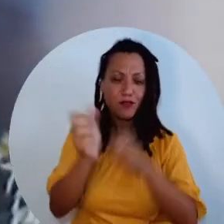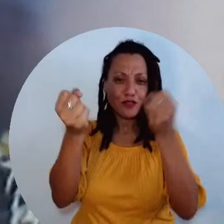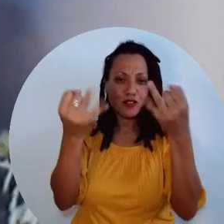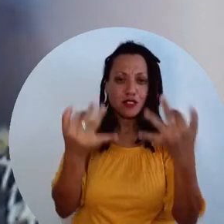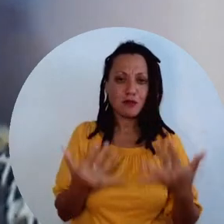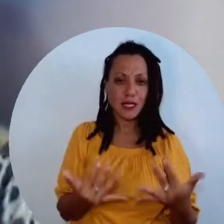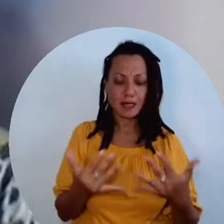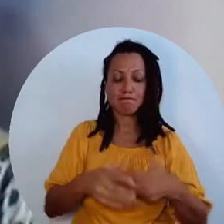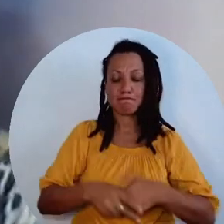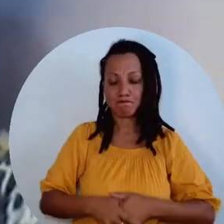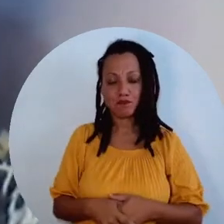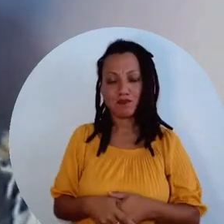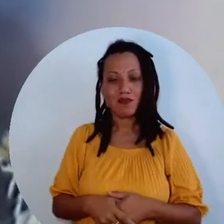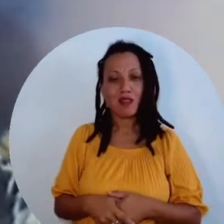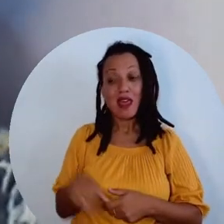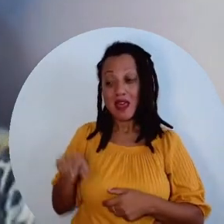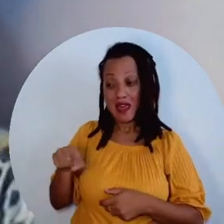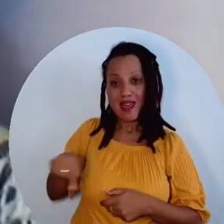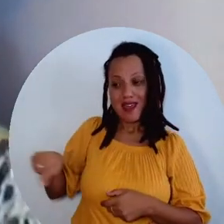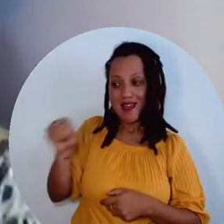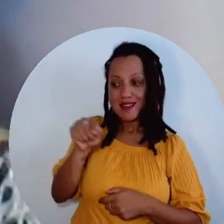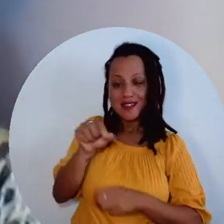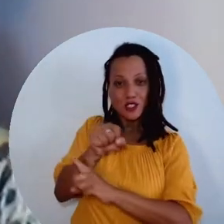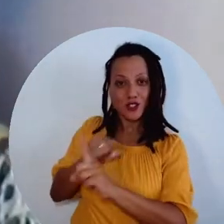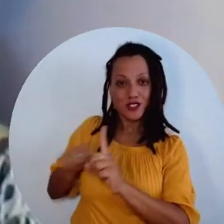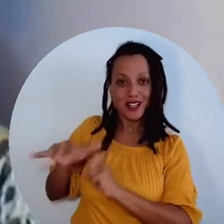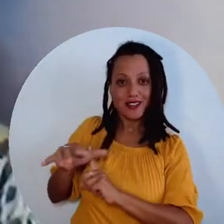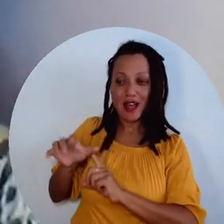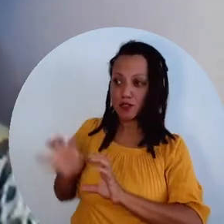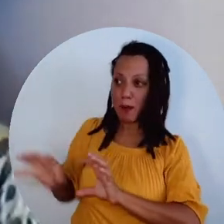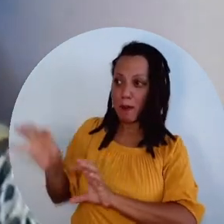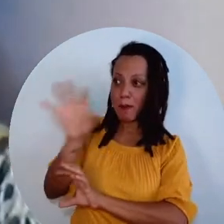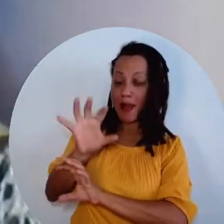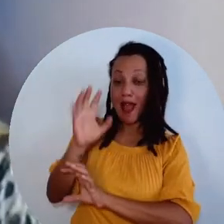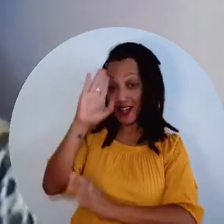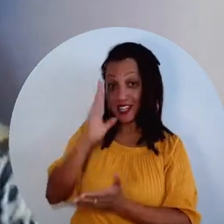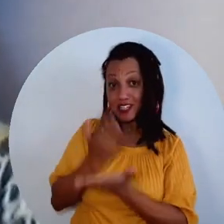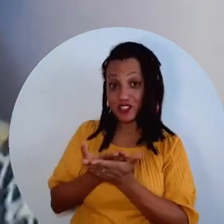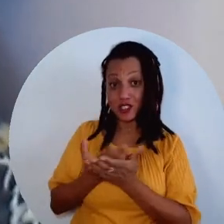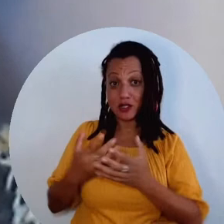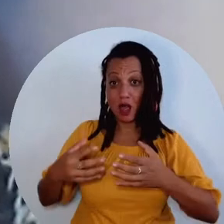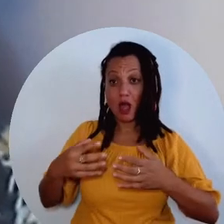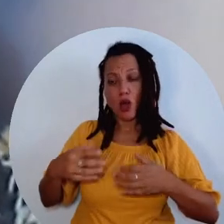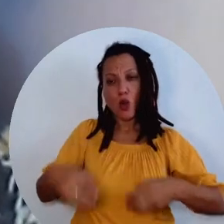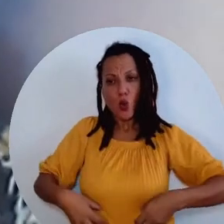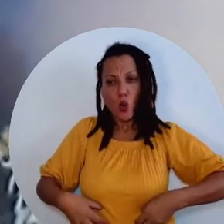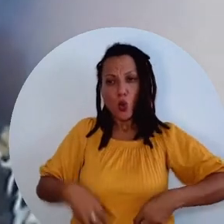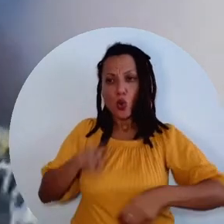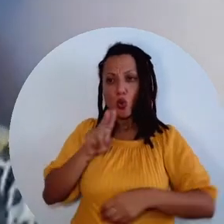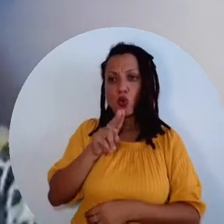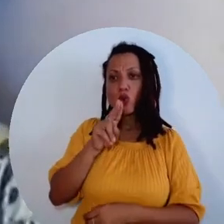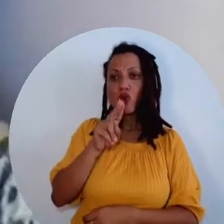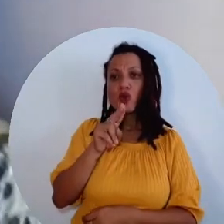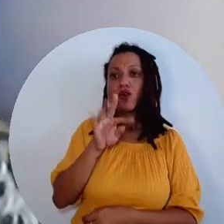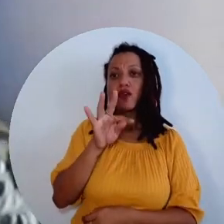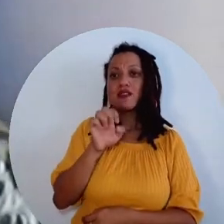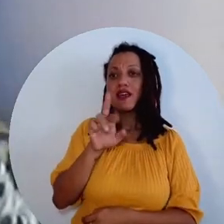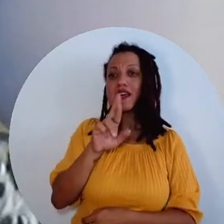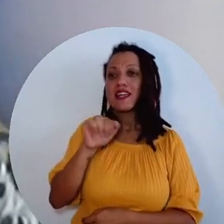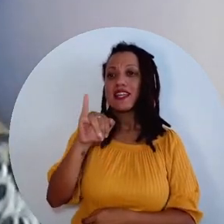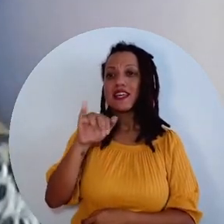Essas sociedades acreditam que a linhagem uterina, é a que lega poder. Por isso